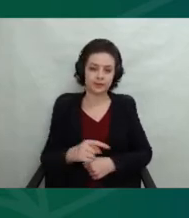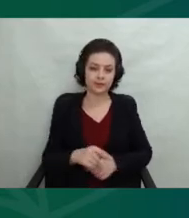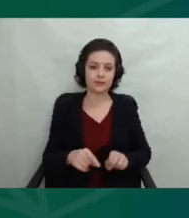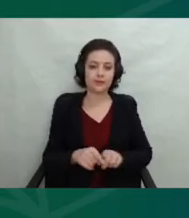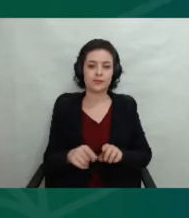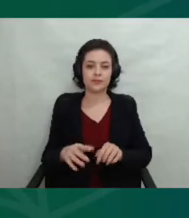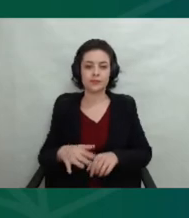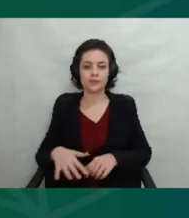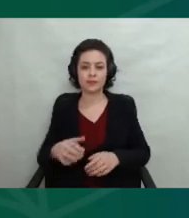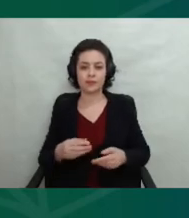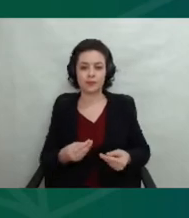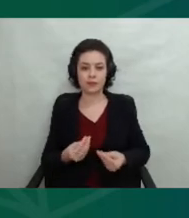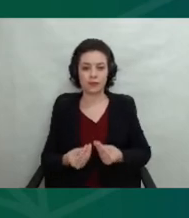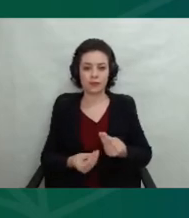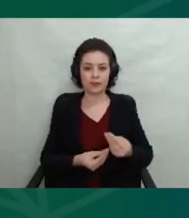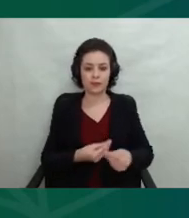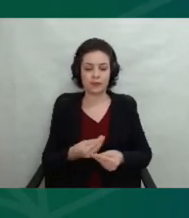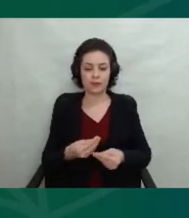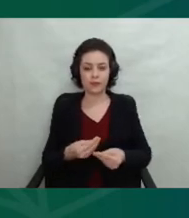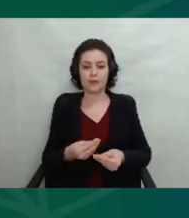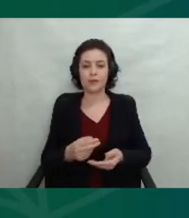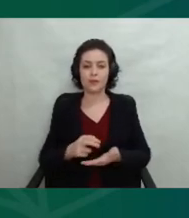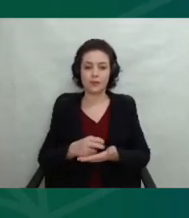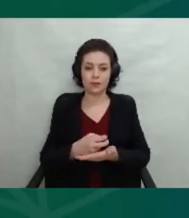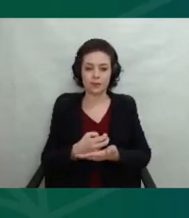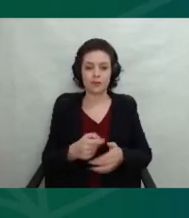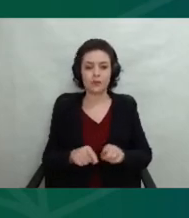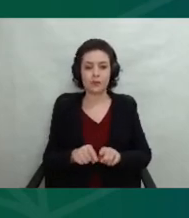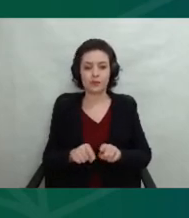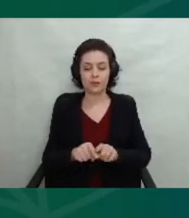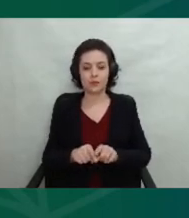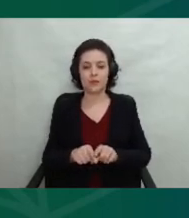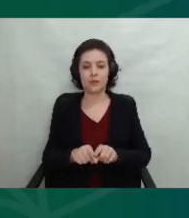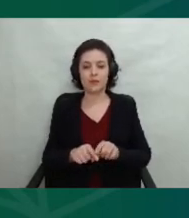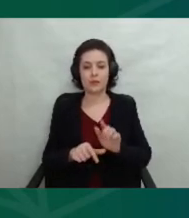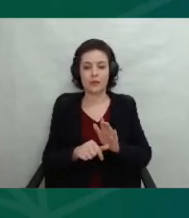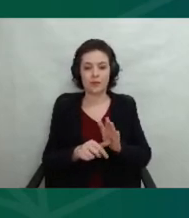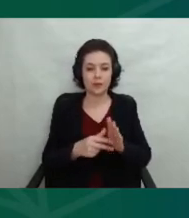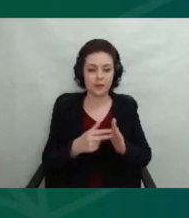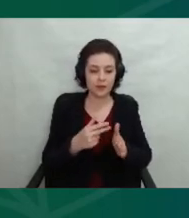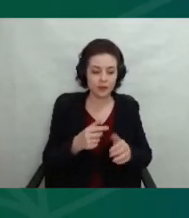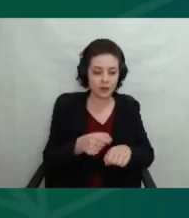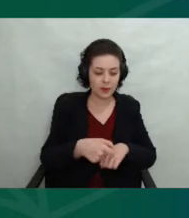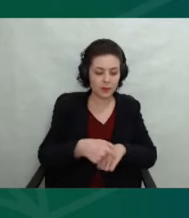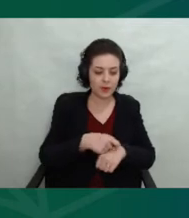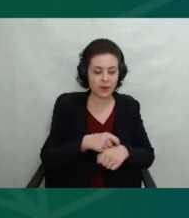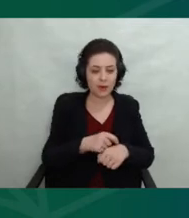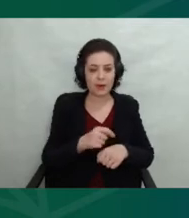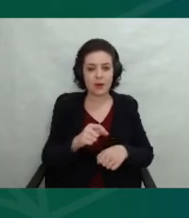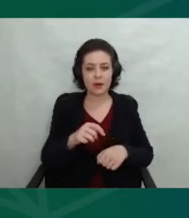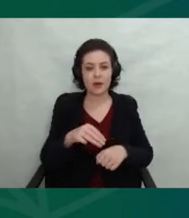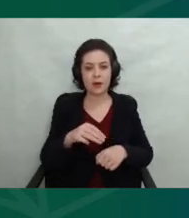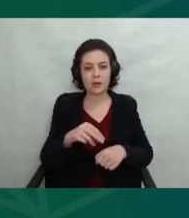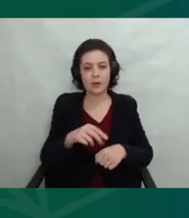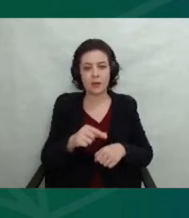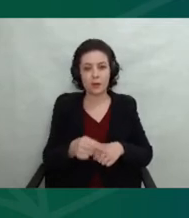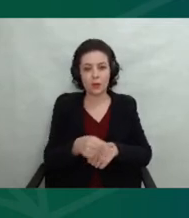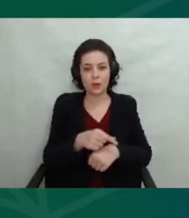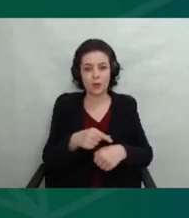do espermatozoide, como danos primários na molécula do espermatozoide. Quais seriam